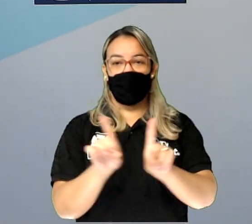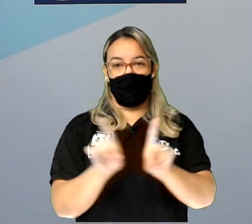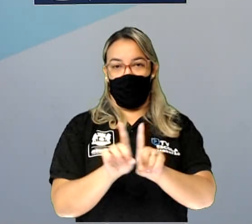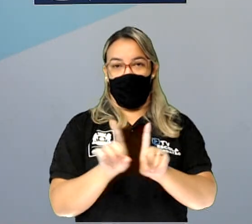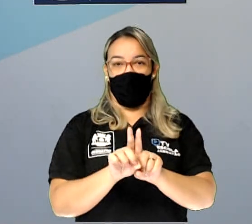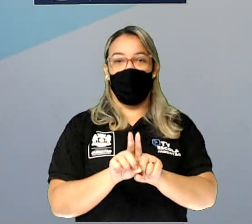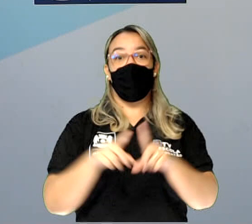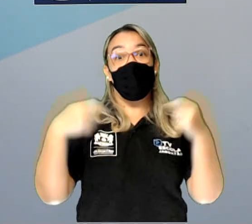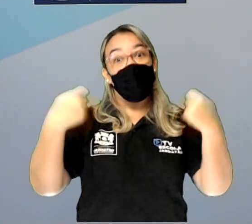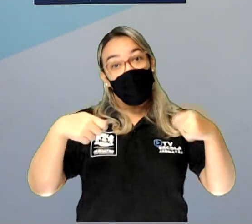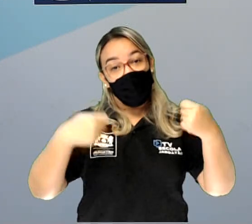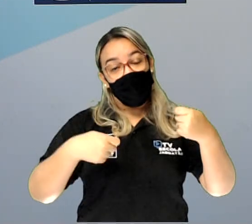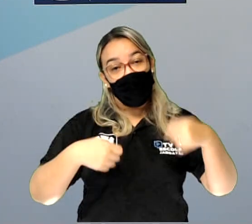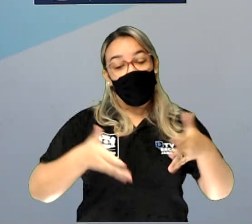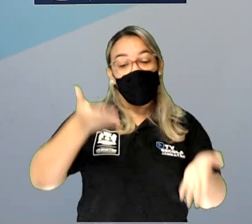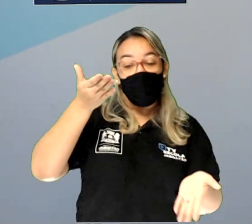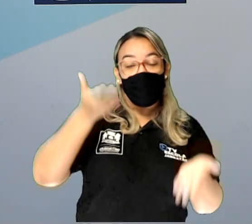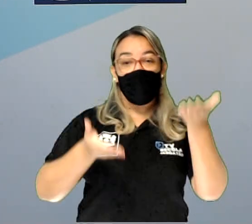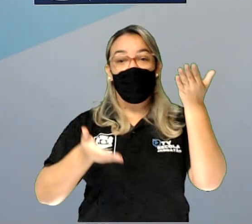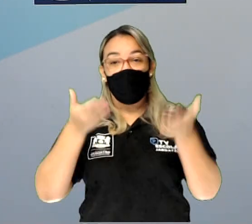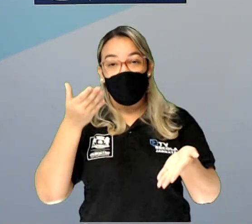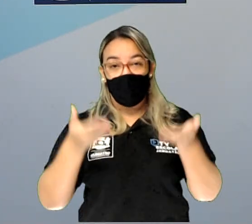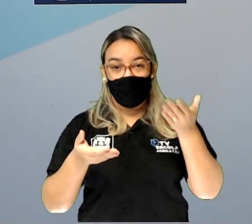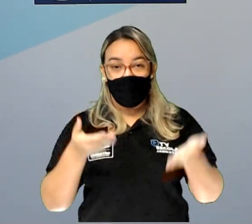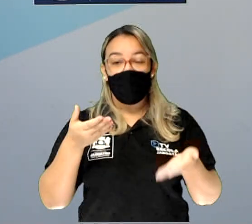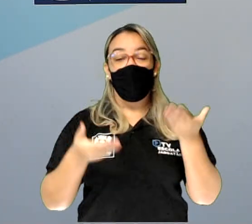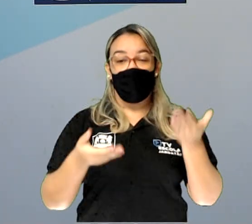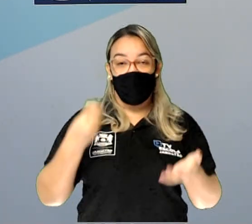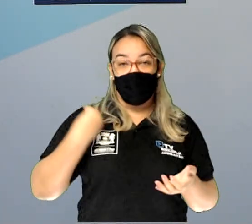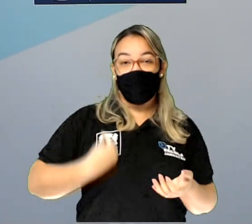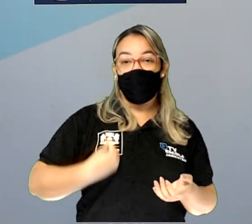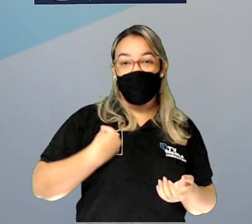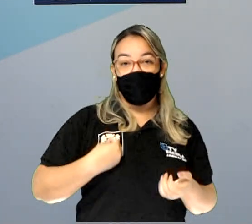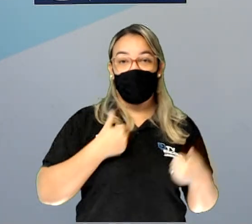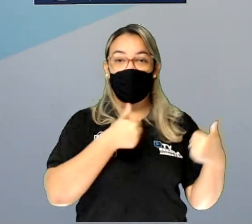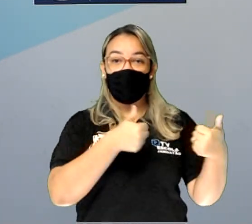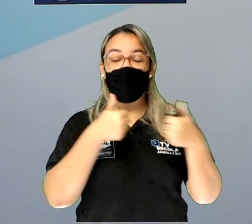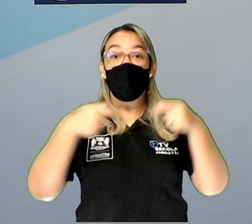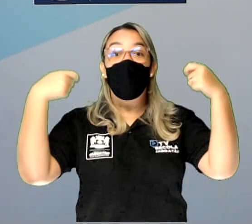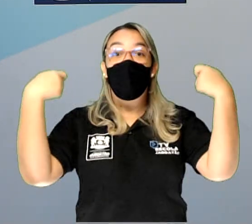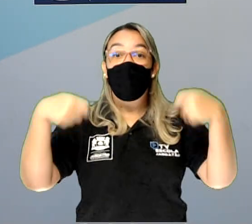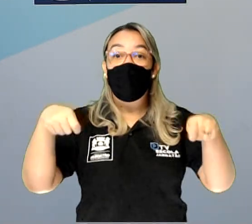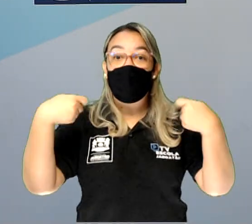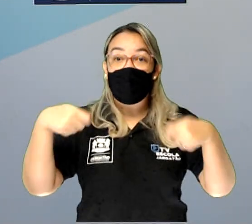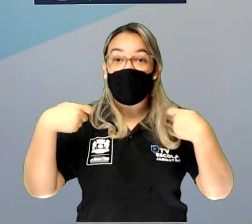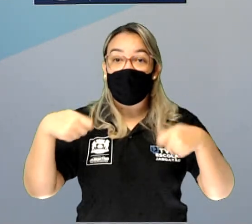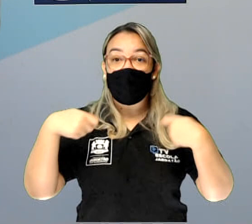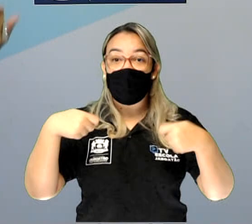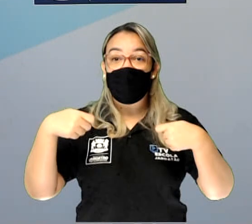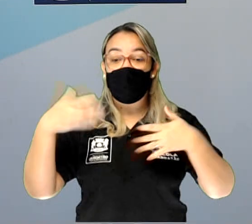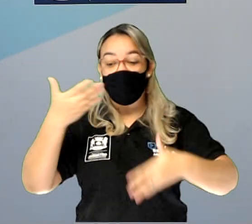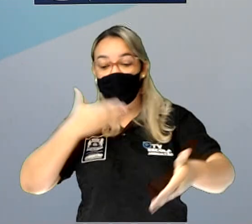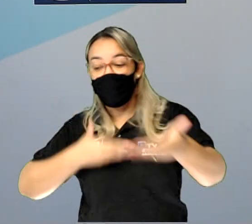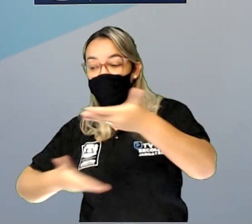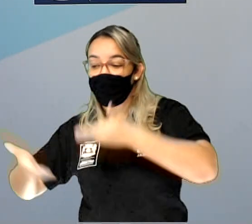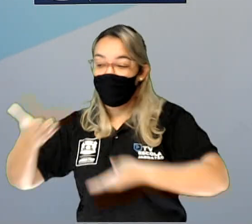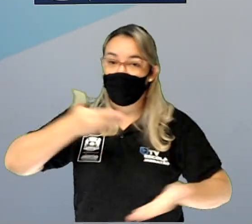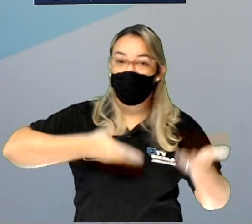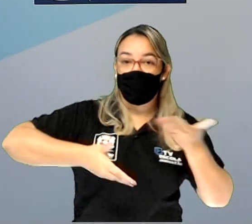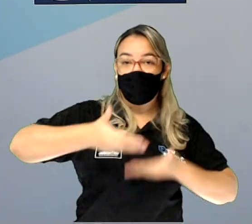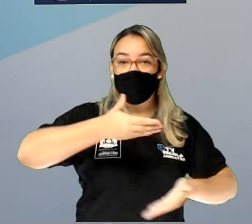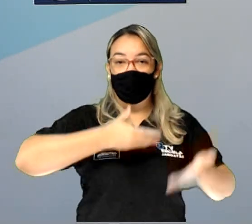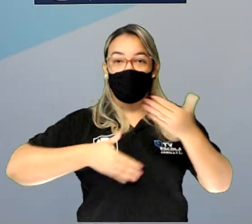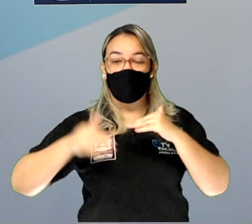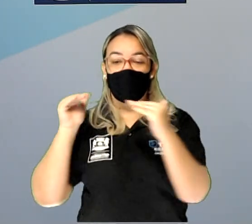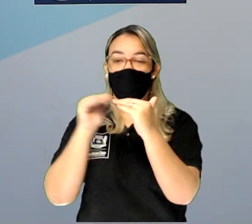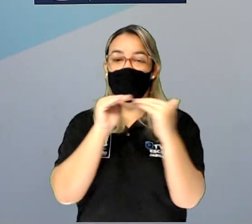esse equilíbrio, nós não vamos sobreviver, tá? Nós precisamos um do outro, todos fazem parte de uma